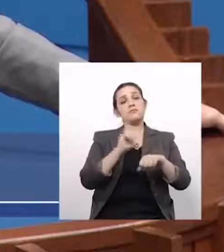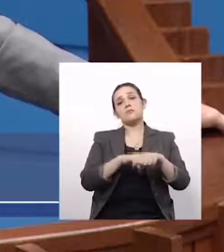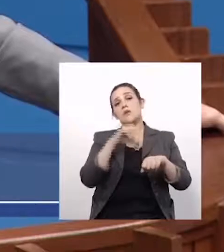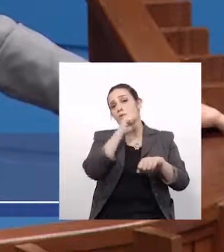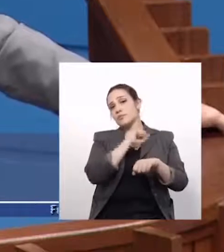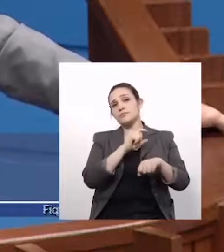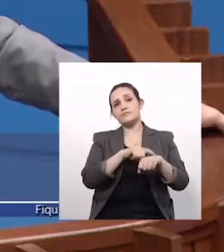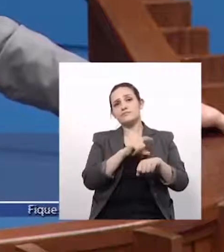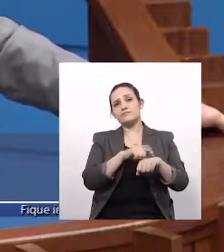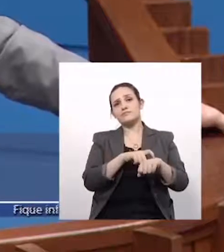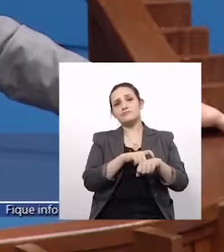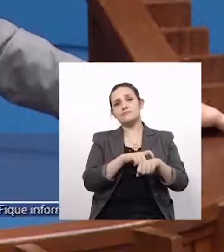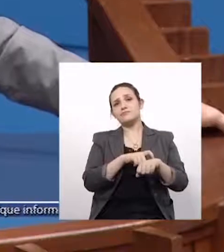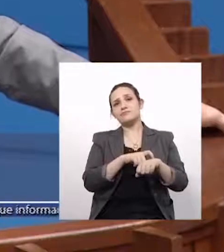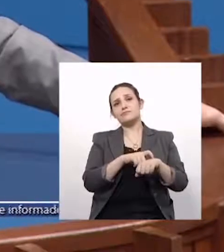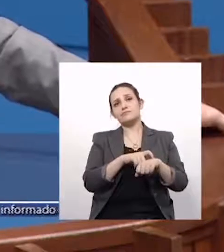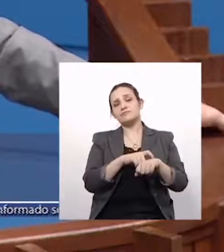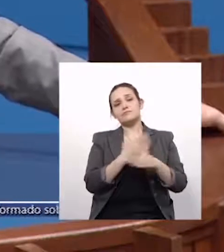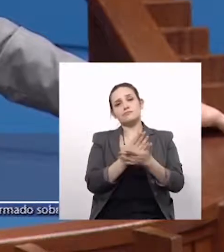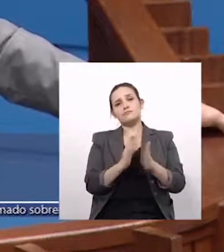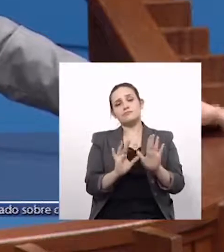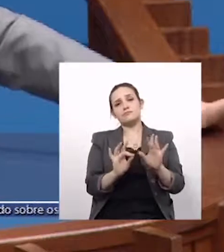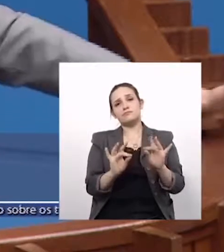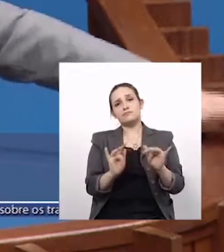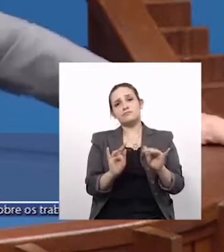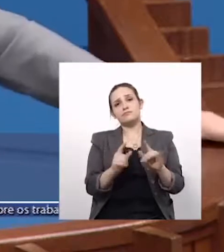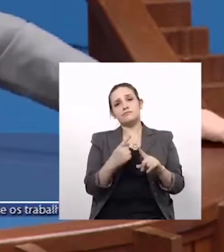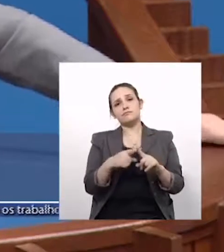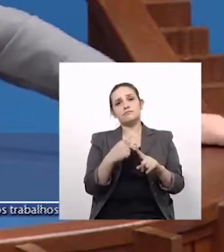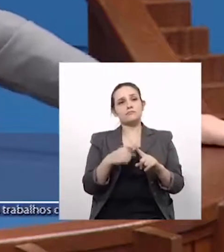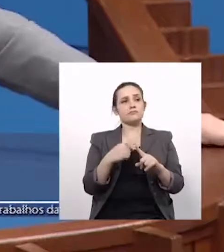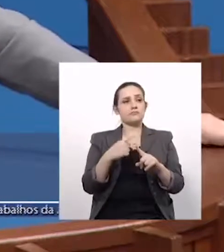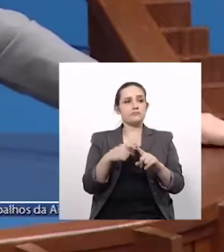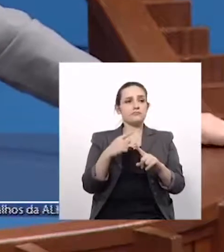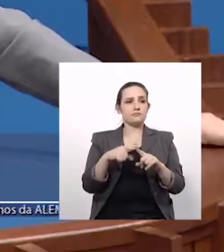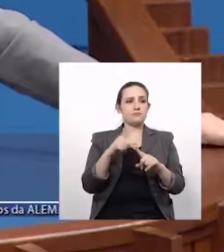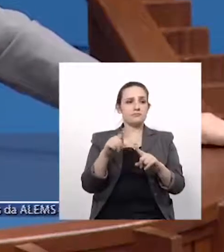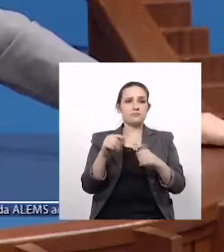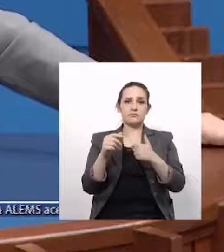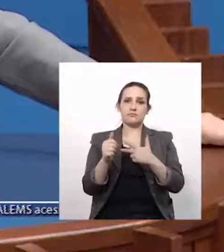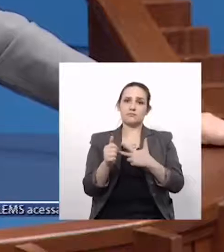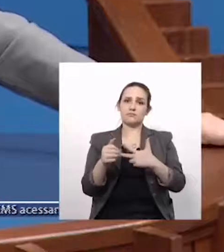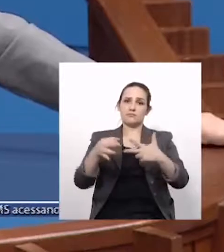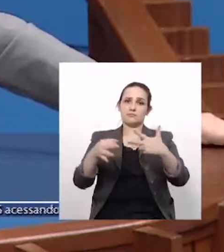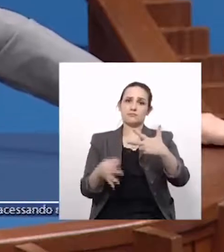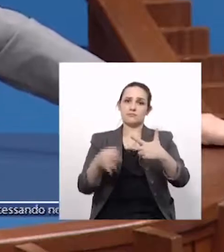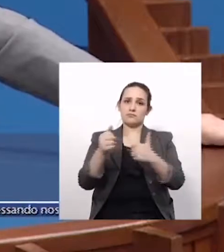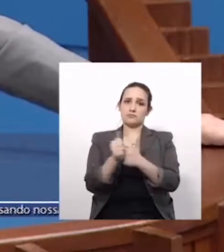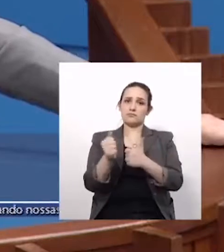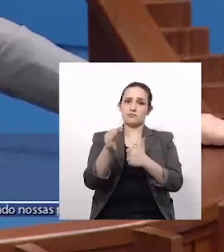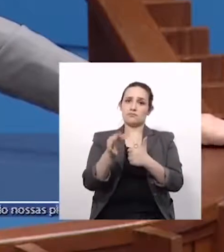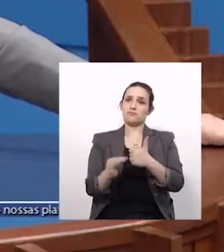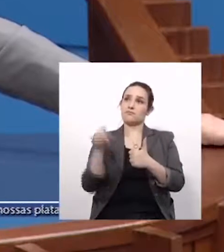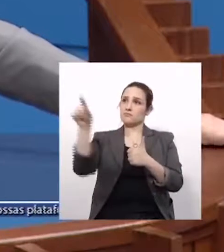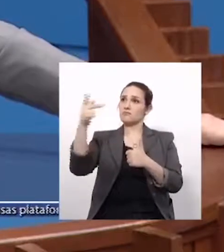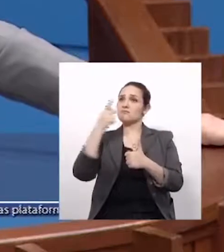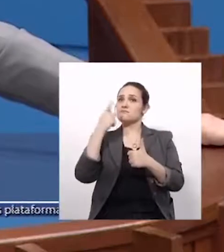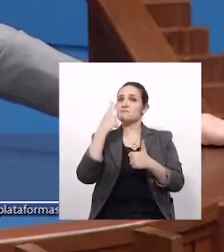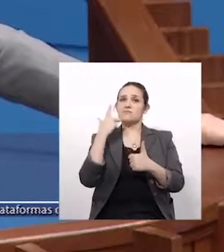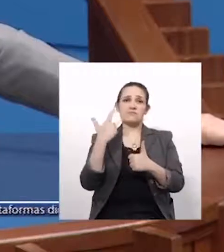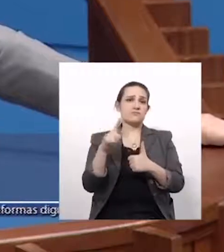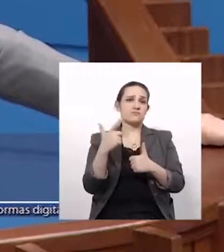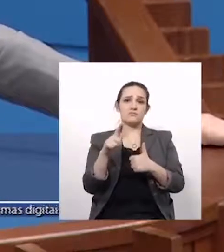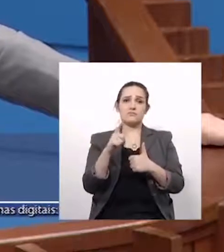depois, ela estava sepultada junto ao Tribunal de Justiça, exatamente porque ela